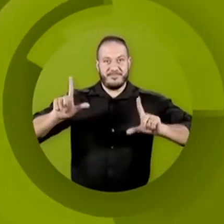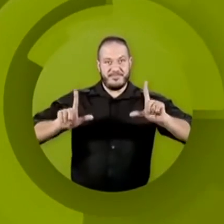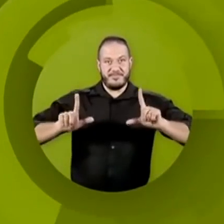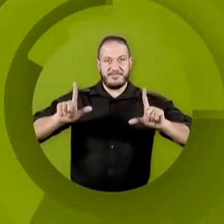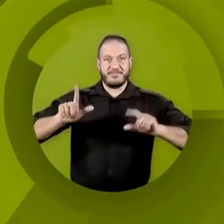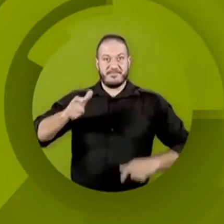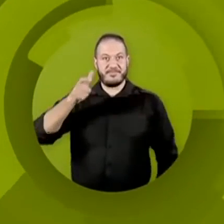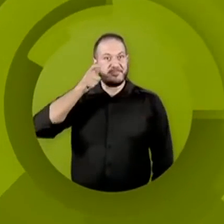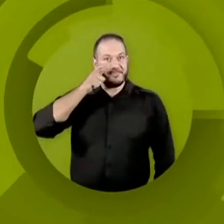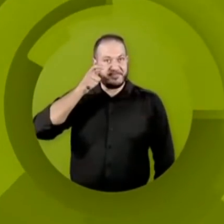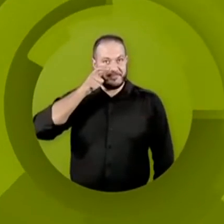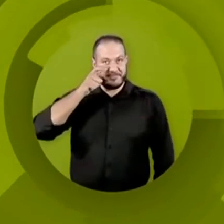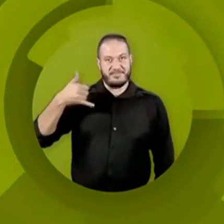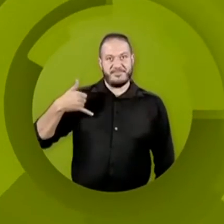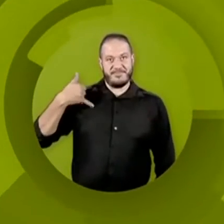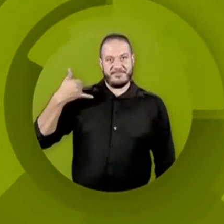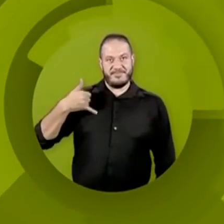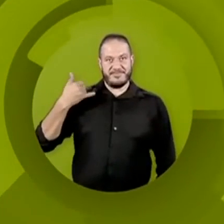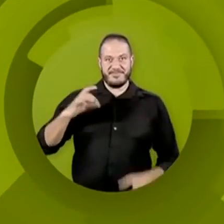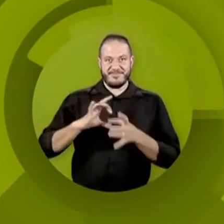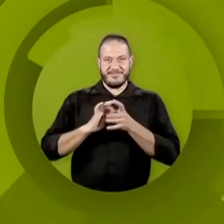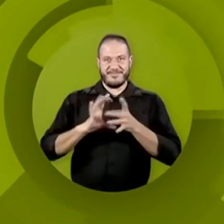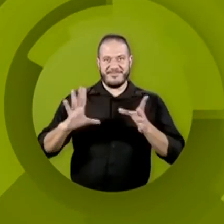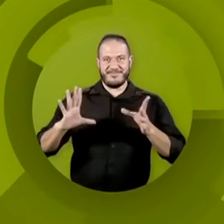seguir é livre para todos os